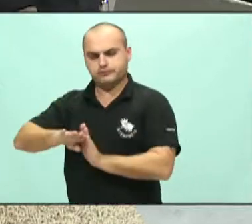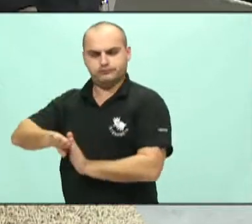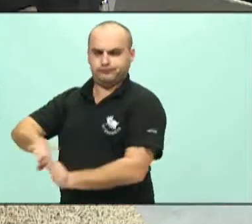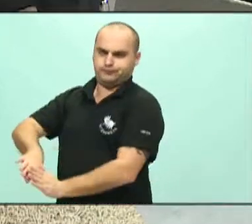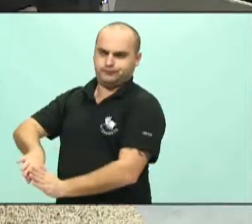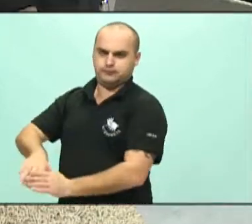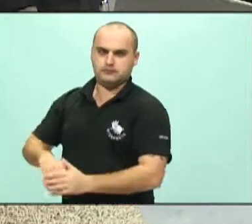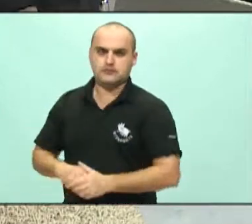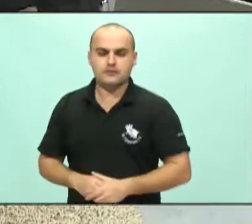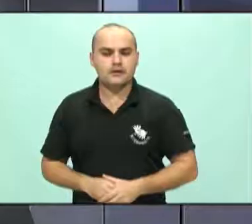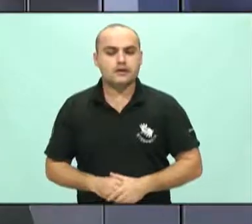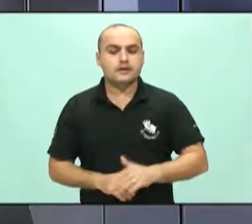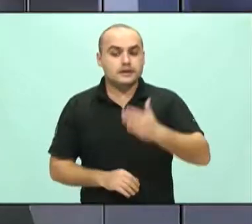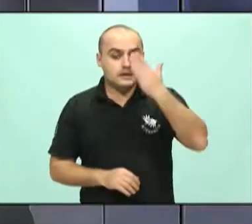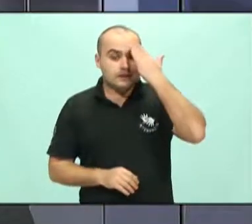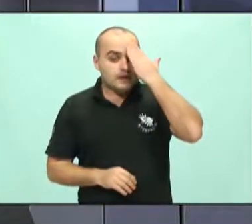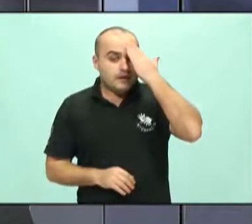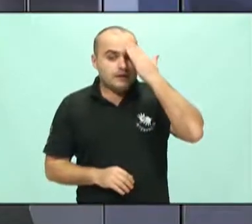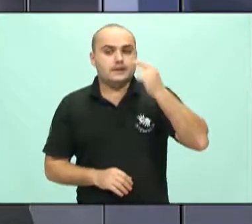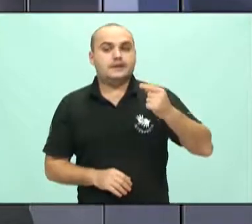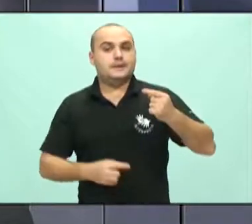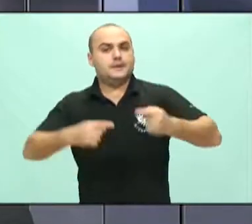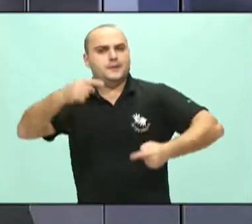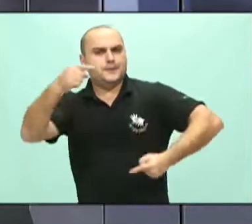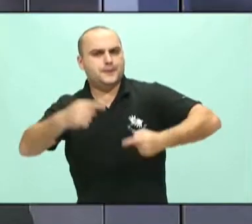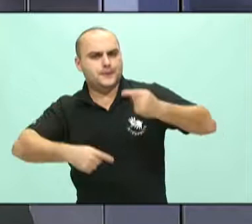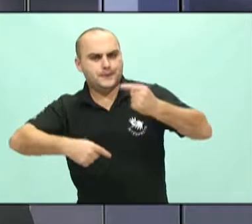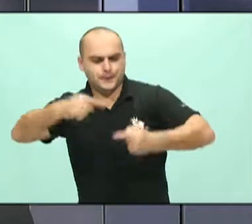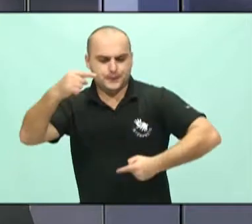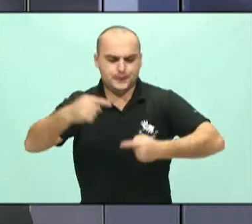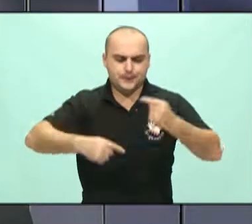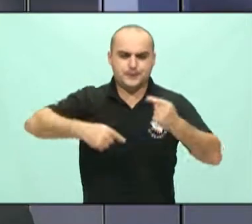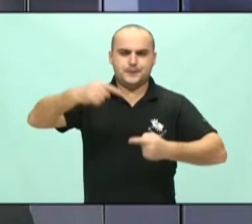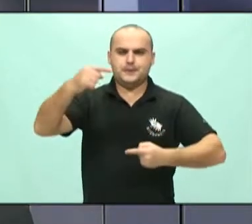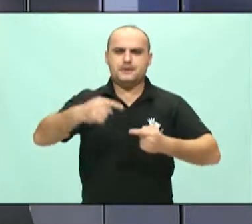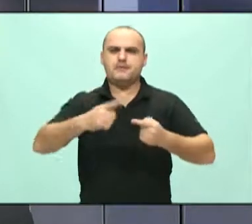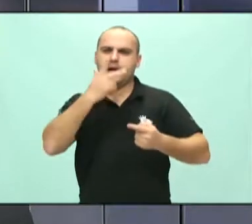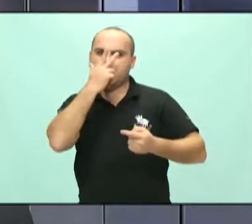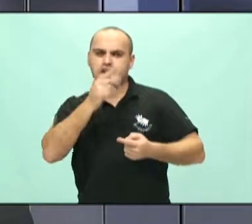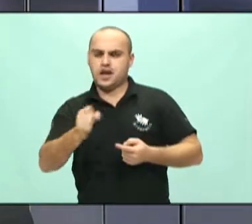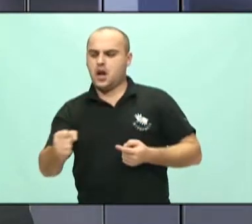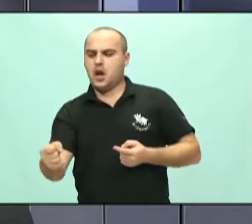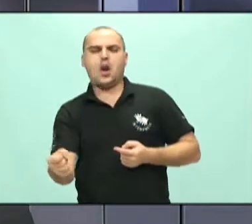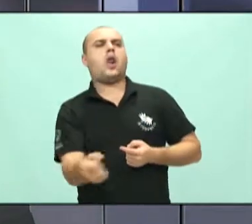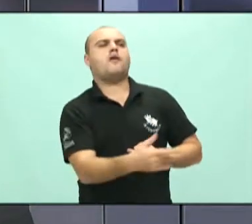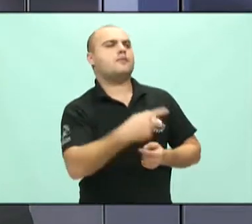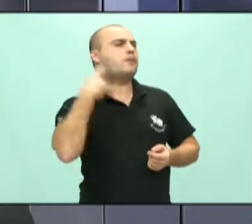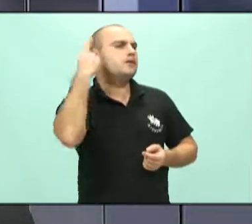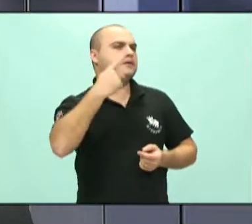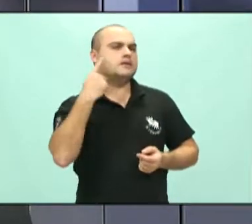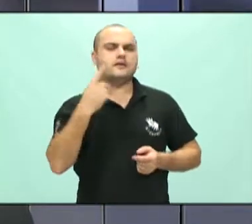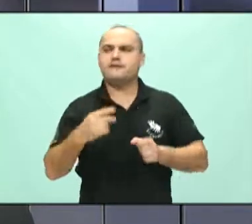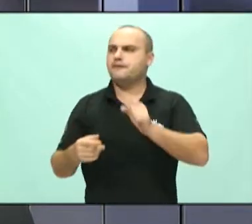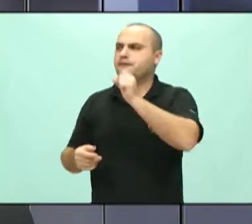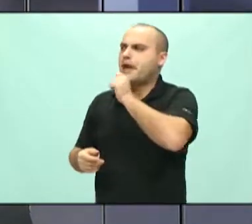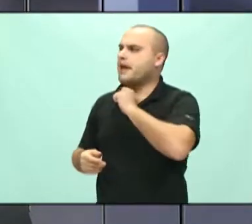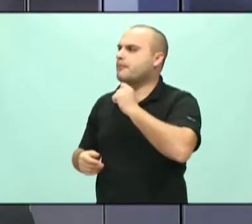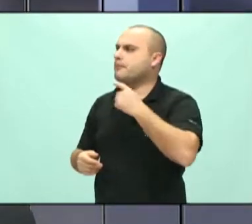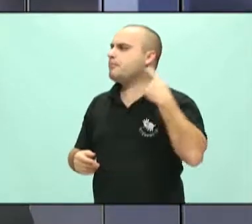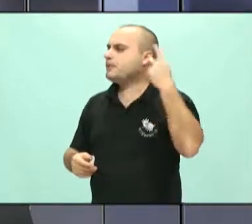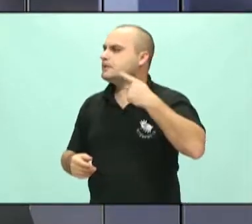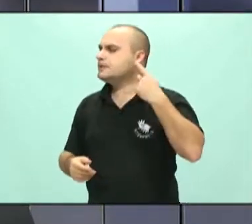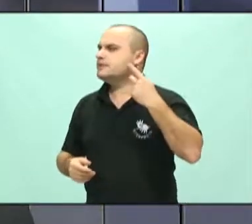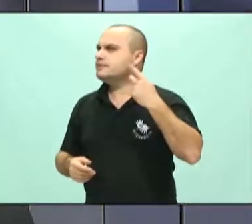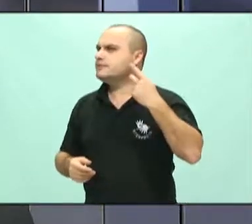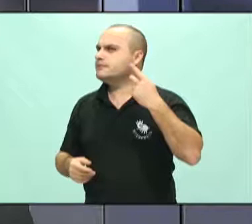que a gente discute muito, Carlos Antônio, essa história de nova política e velha política. E eu venho pensando muito sobre isso já